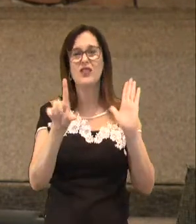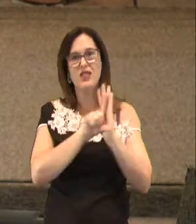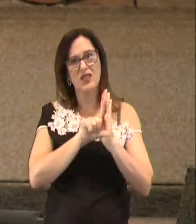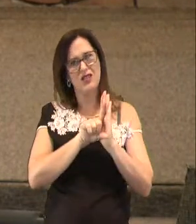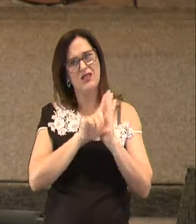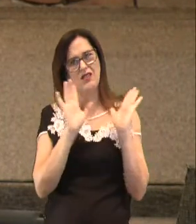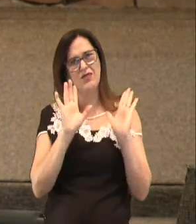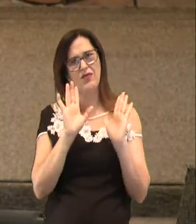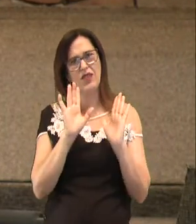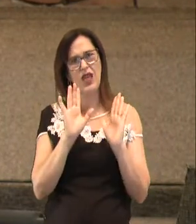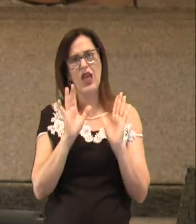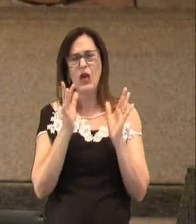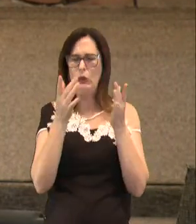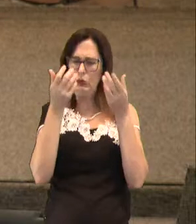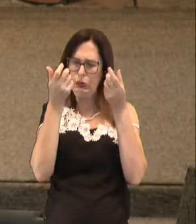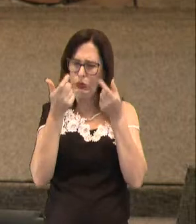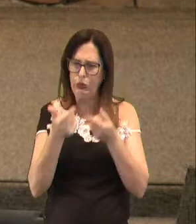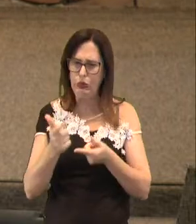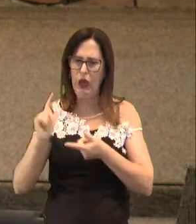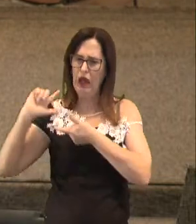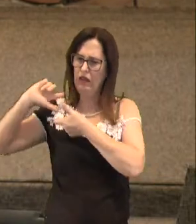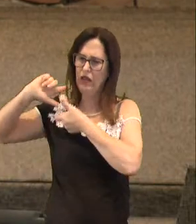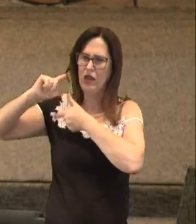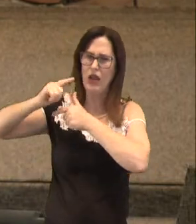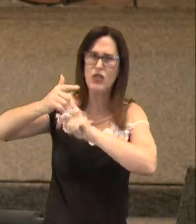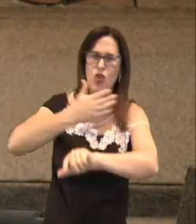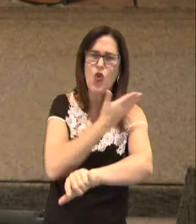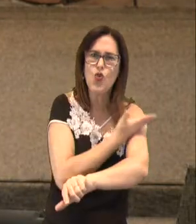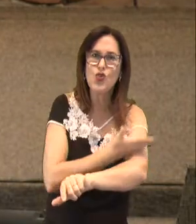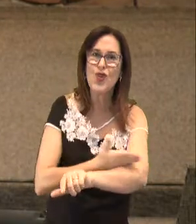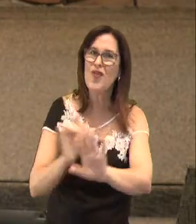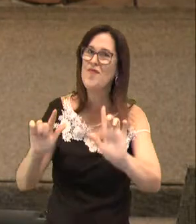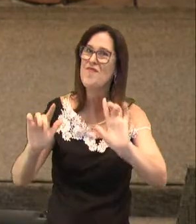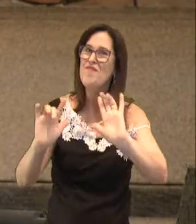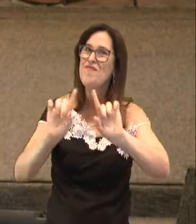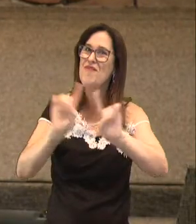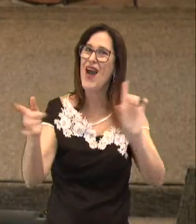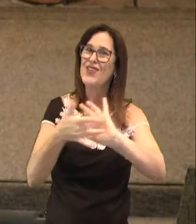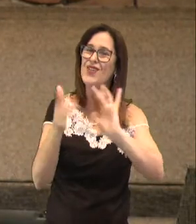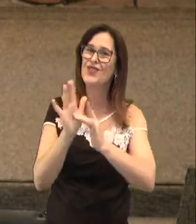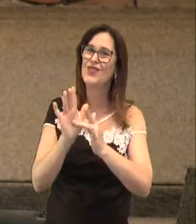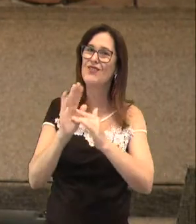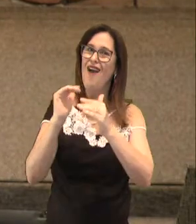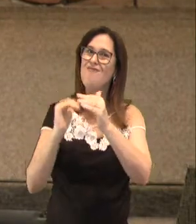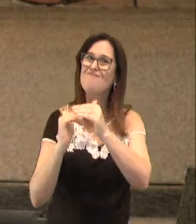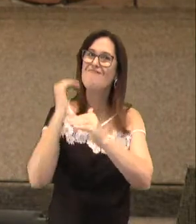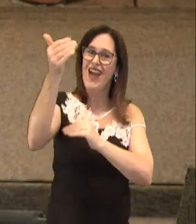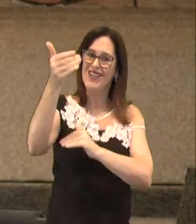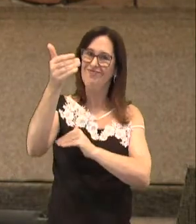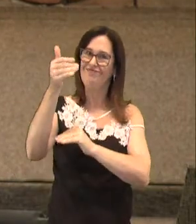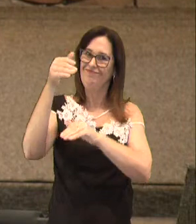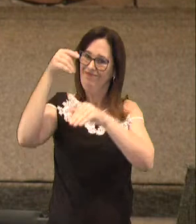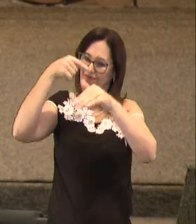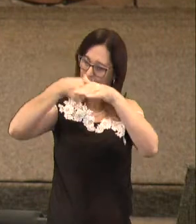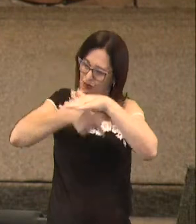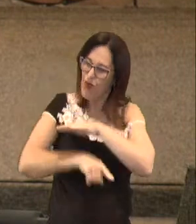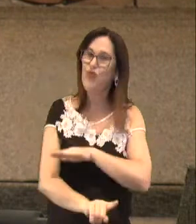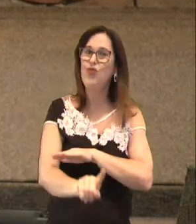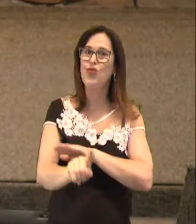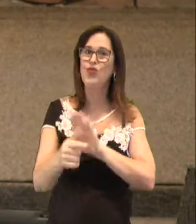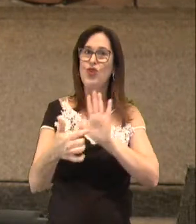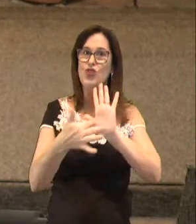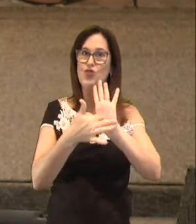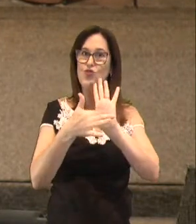ouviam comentários e tradições, mas Jesus dizia algo além, e era isso que ele ia